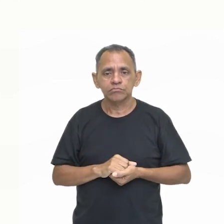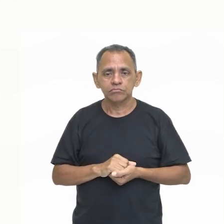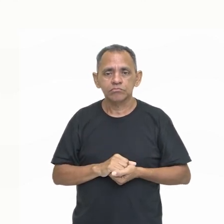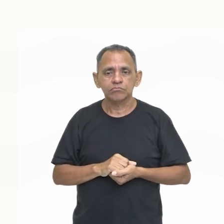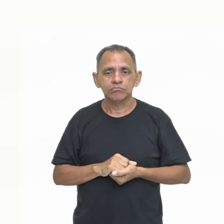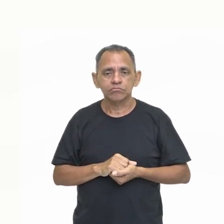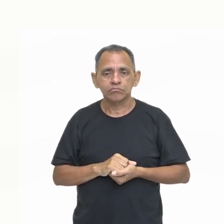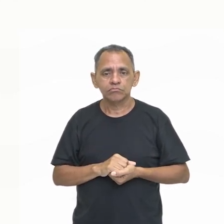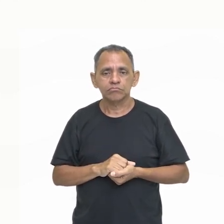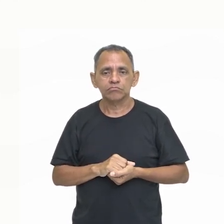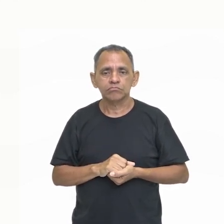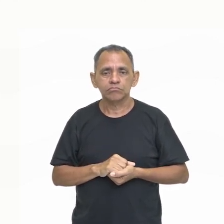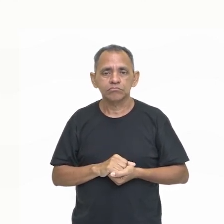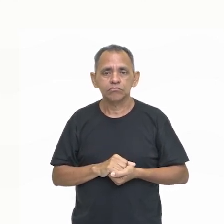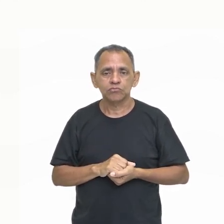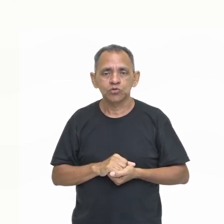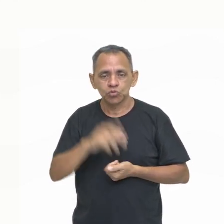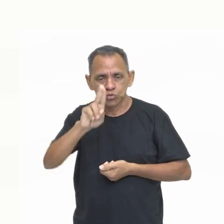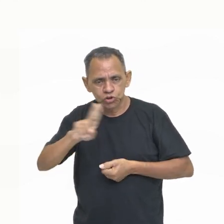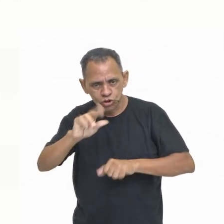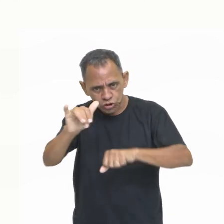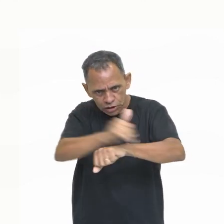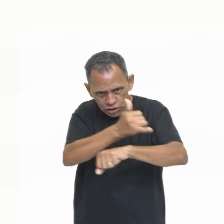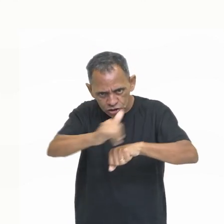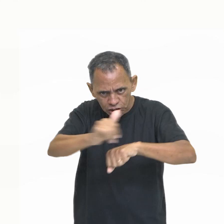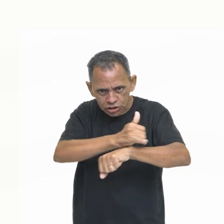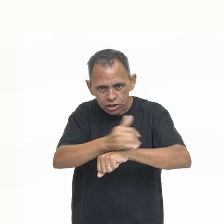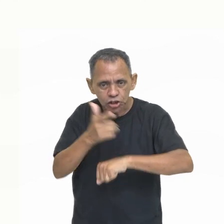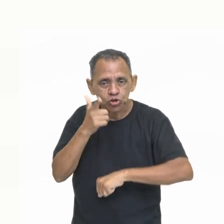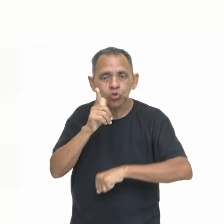Stanley e Urey, eles conseguiram